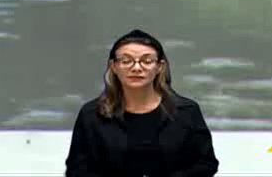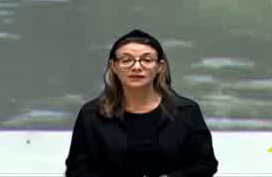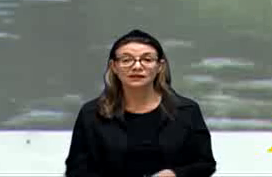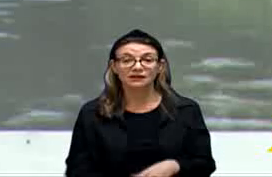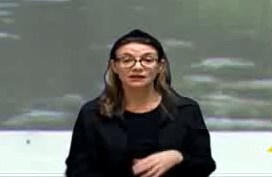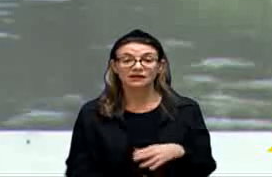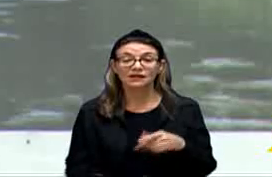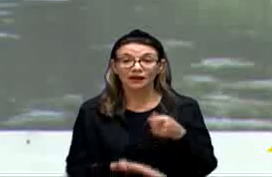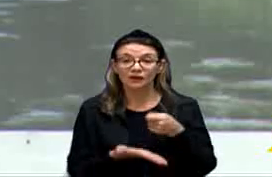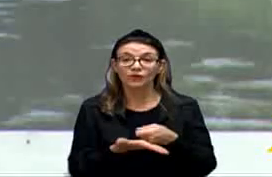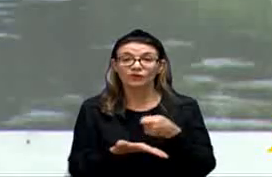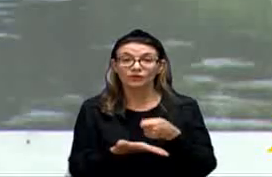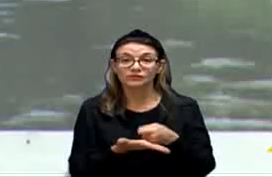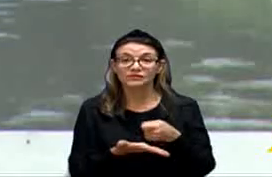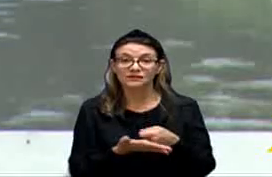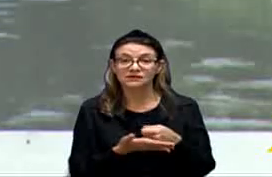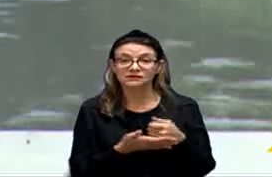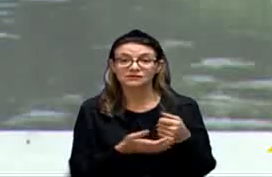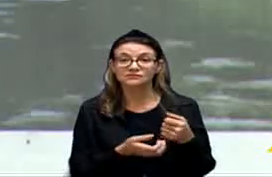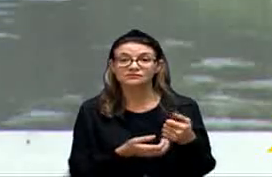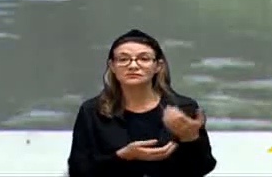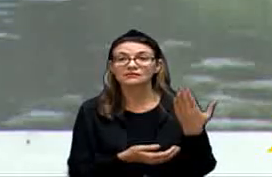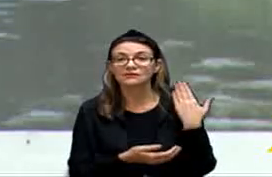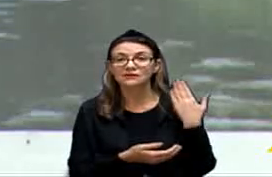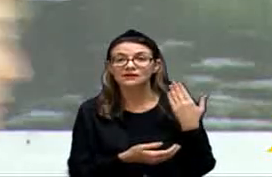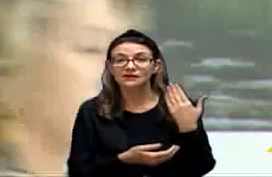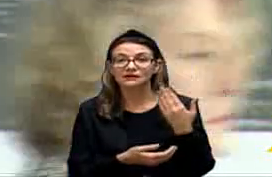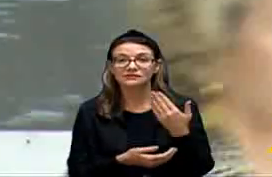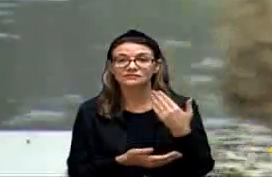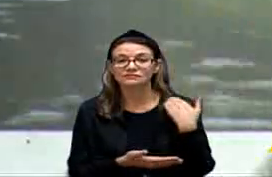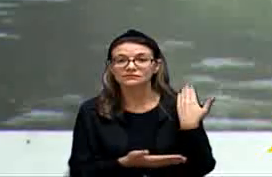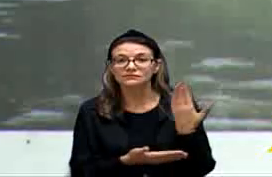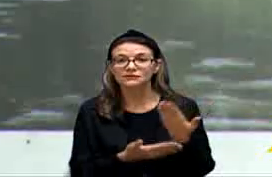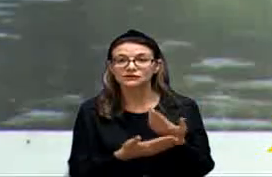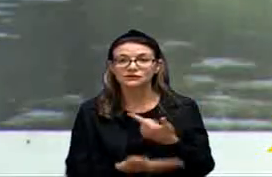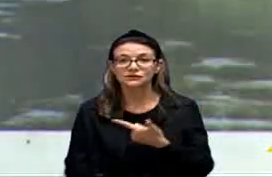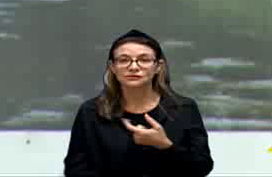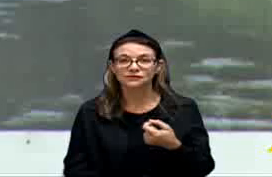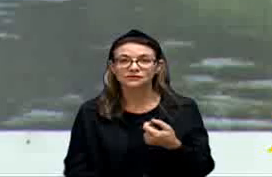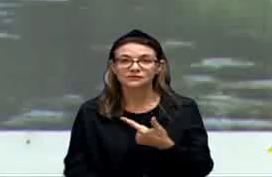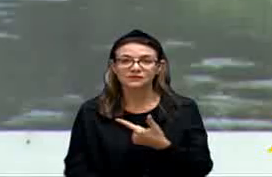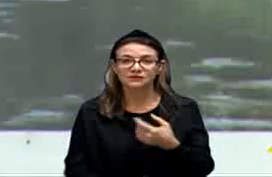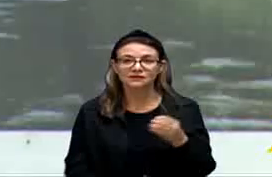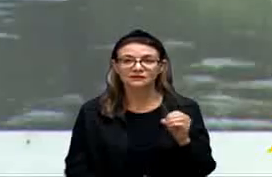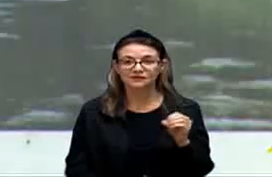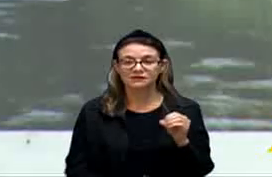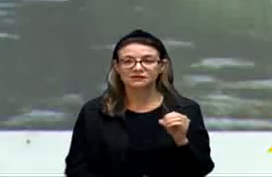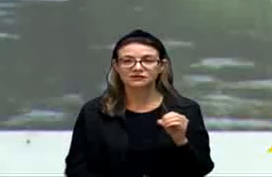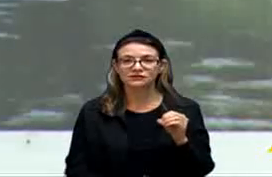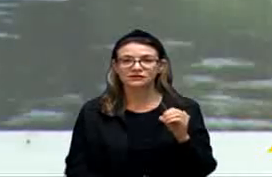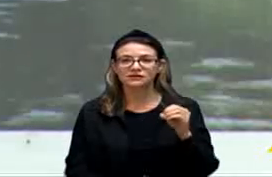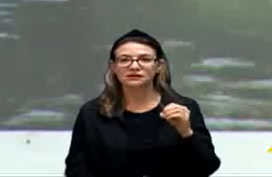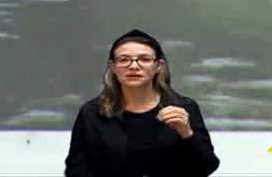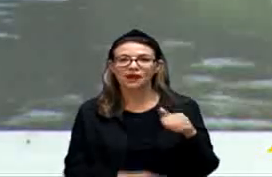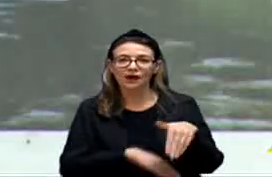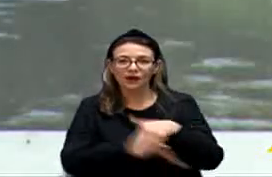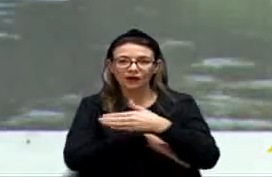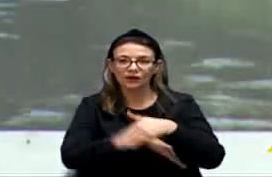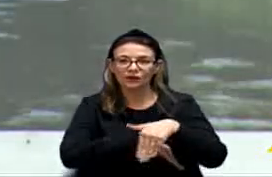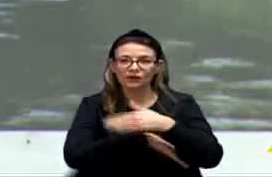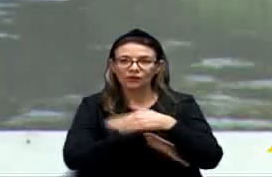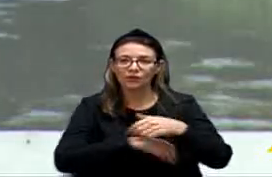desde 2020 iluminação na rua Allan Kardec que fica ali na Vila Almeida foi inaugurada uma sei lá